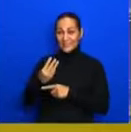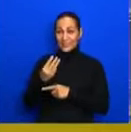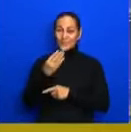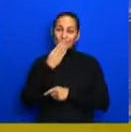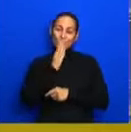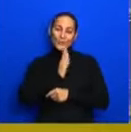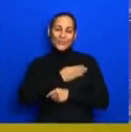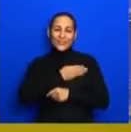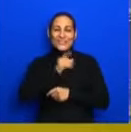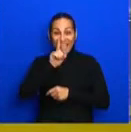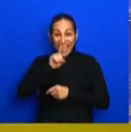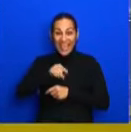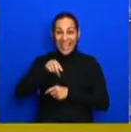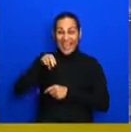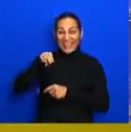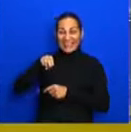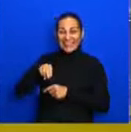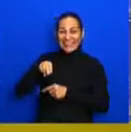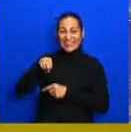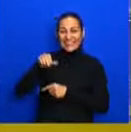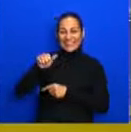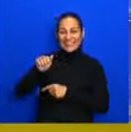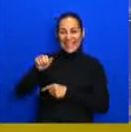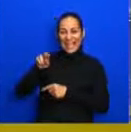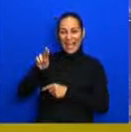53 e o time do coração é